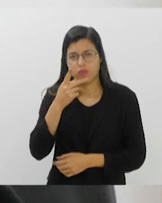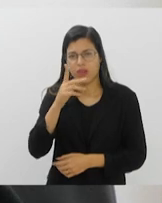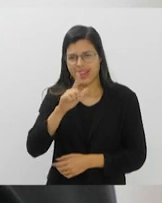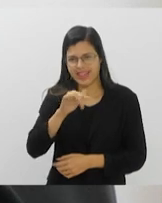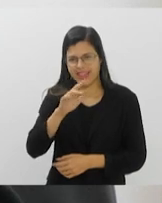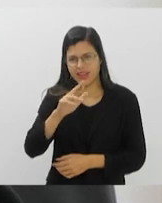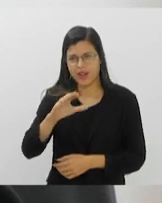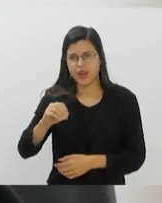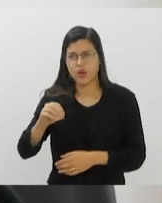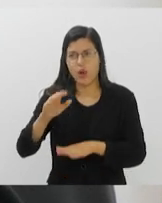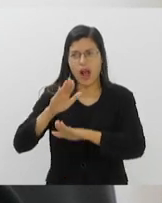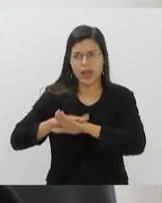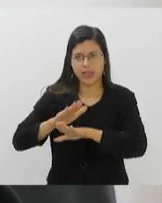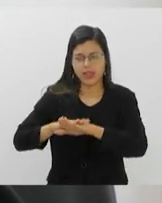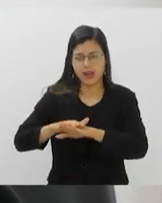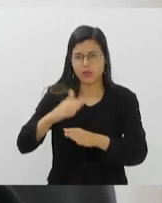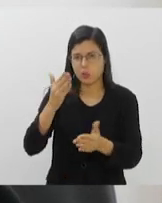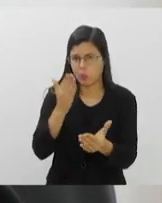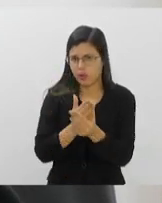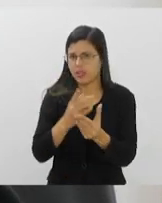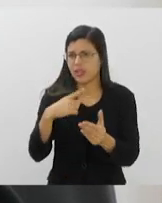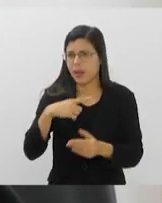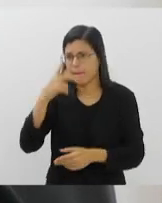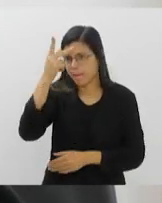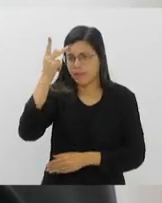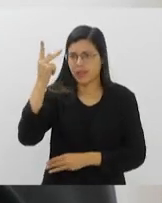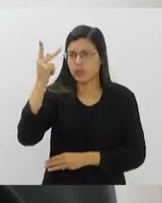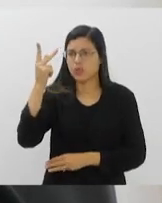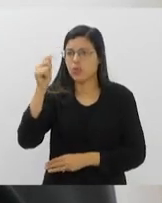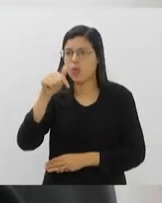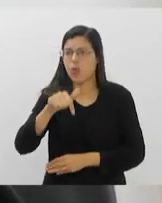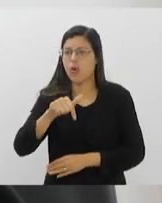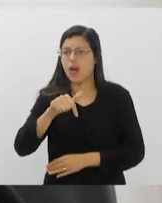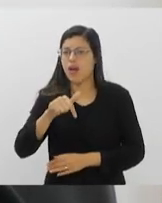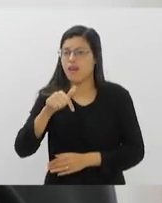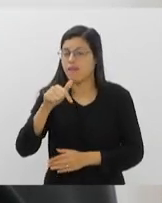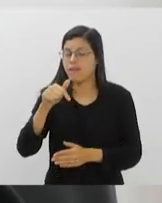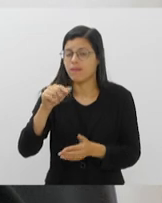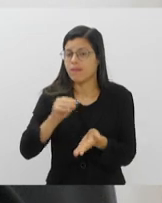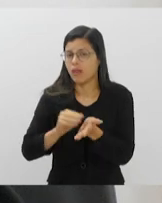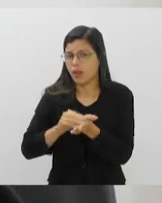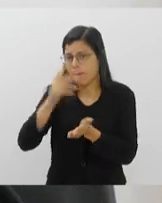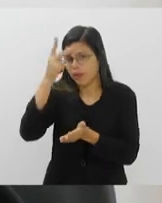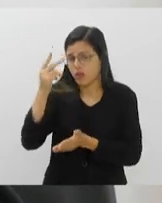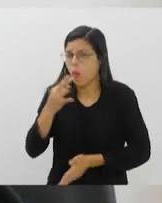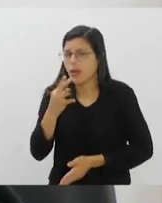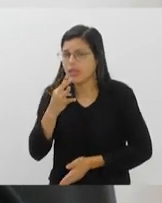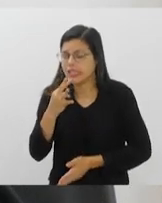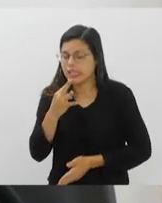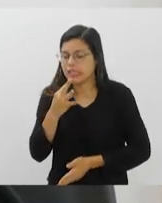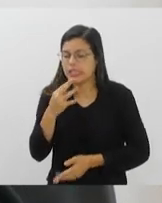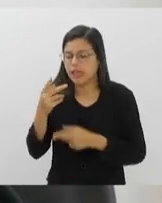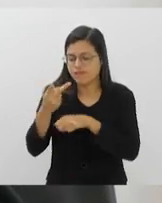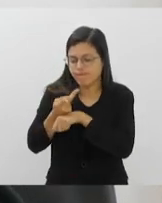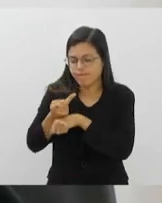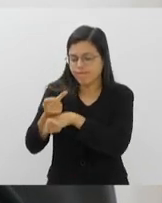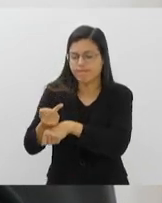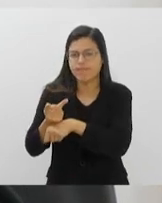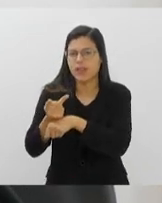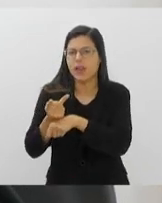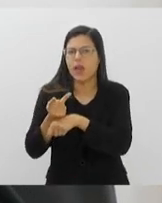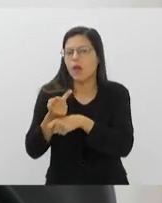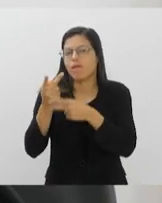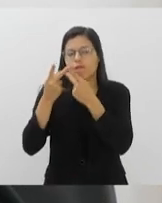do processo tem gente falta a pessoa estar lá ver a realidade e conhecer bem